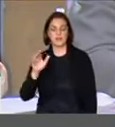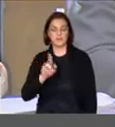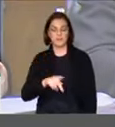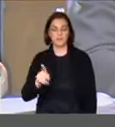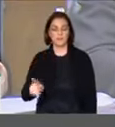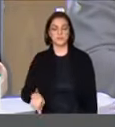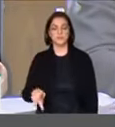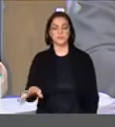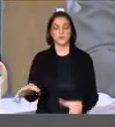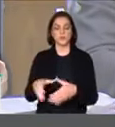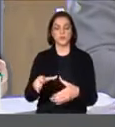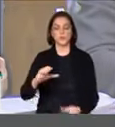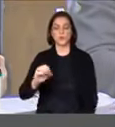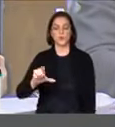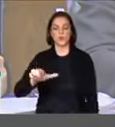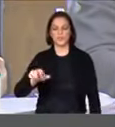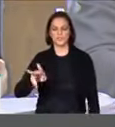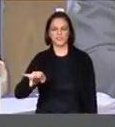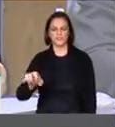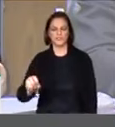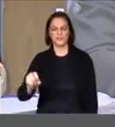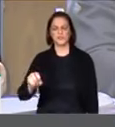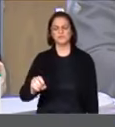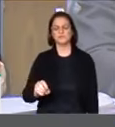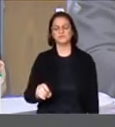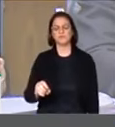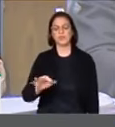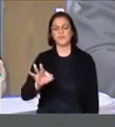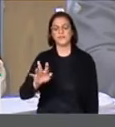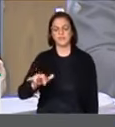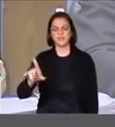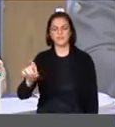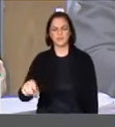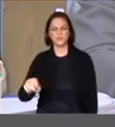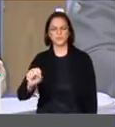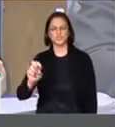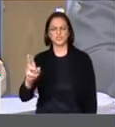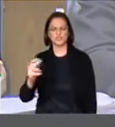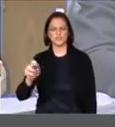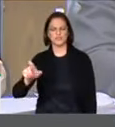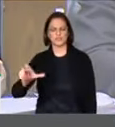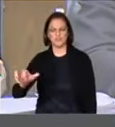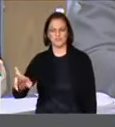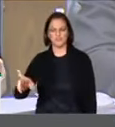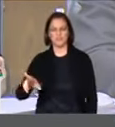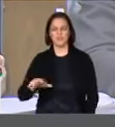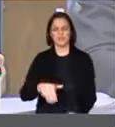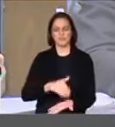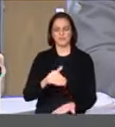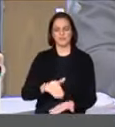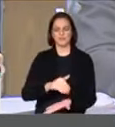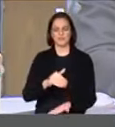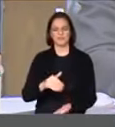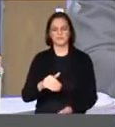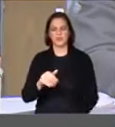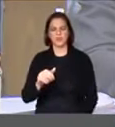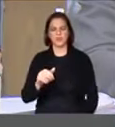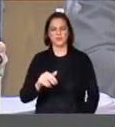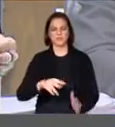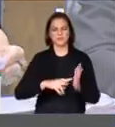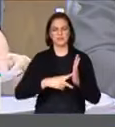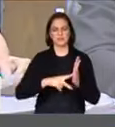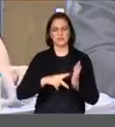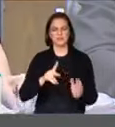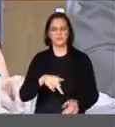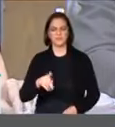membro do coletivo Fernando Schuller, da Secretaria de Políticas Públicas da APOESP, Sindicato dos Professores de Ensino